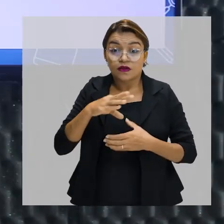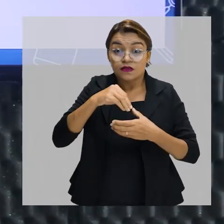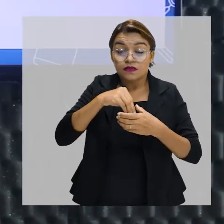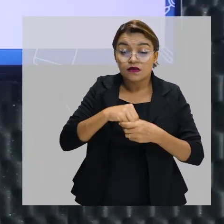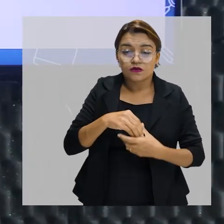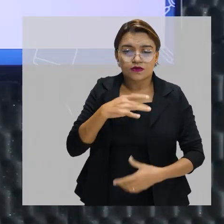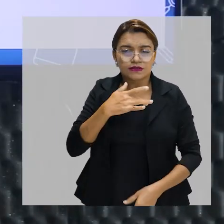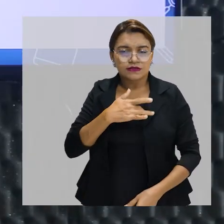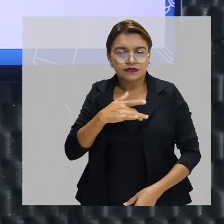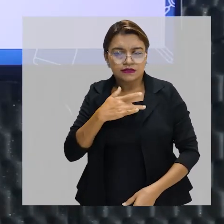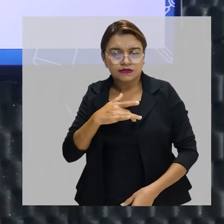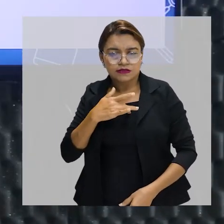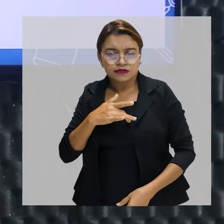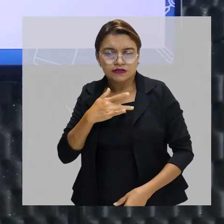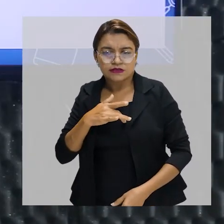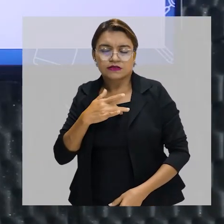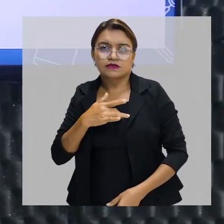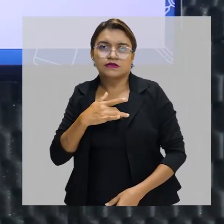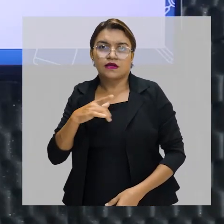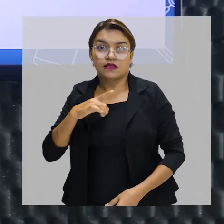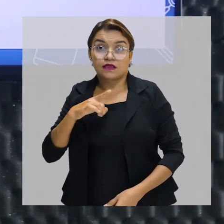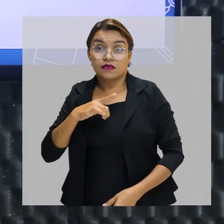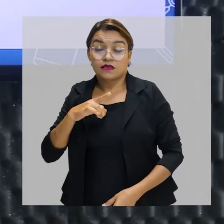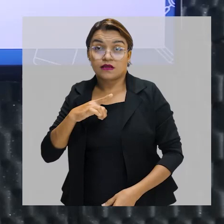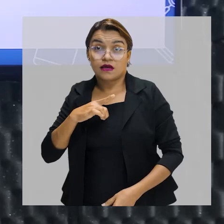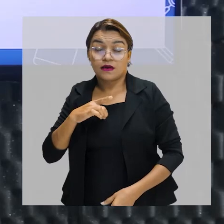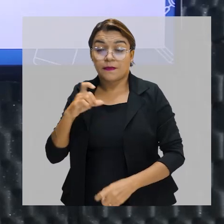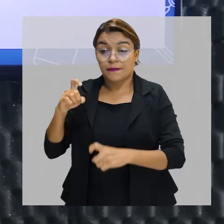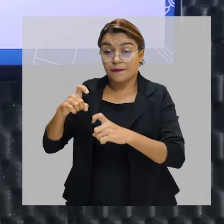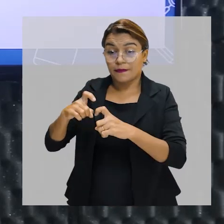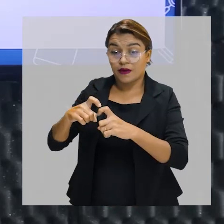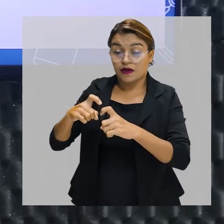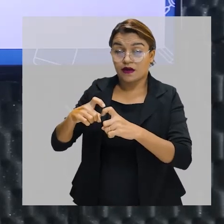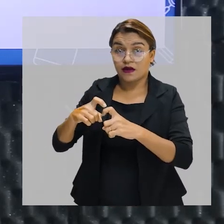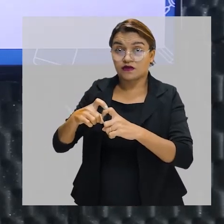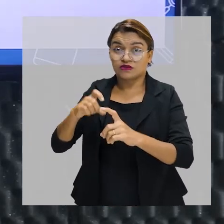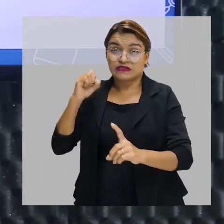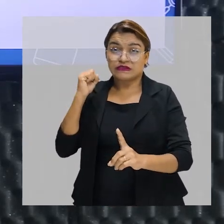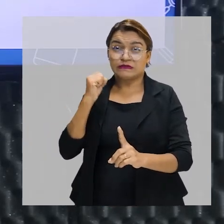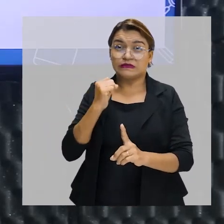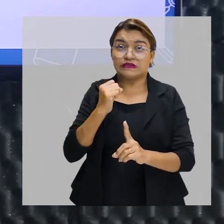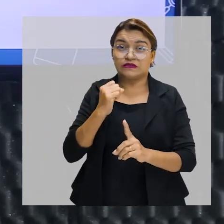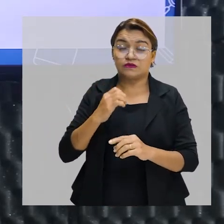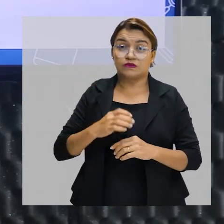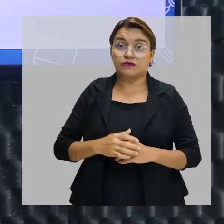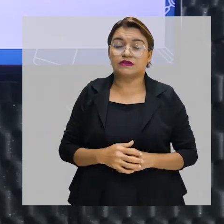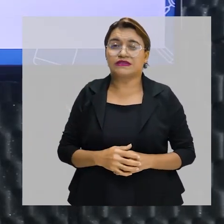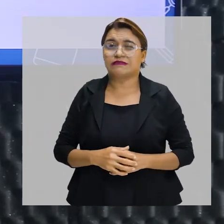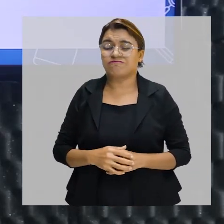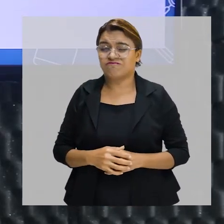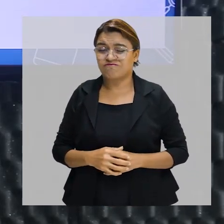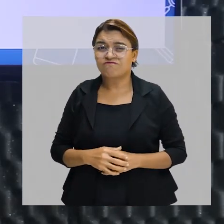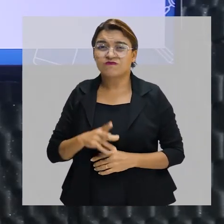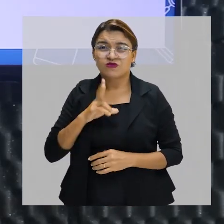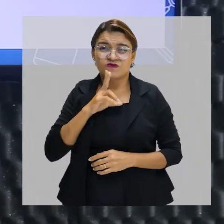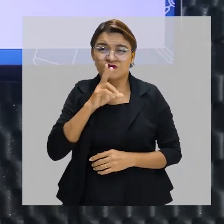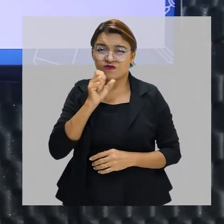das caridades que exploram e das medicinas que matam. Olha, forte